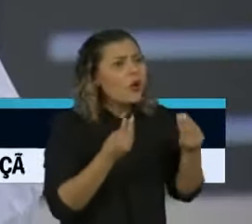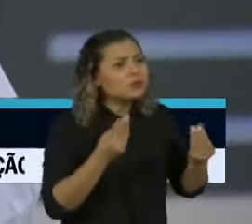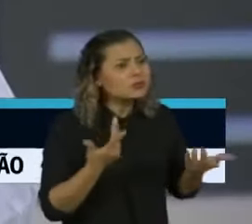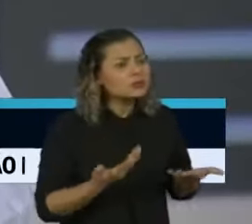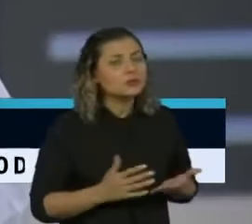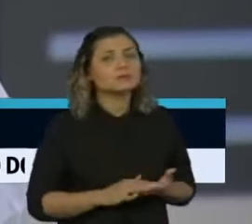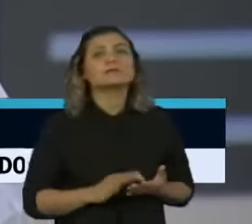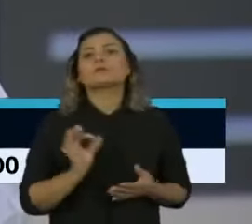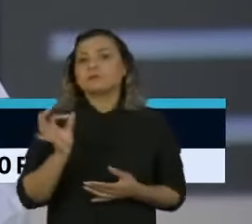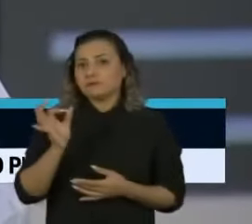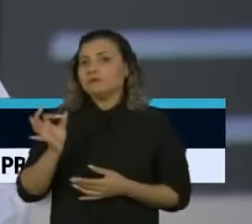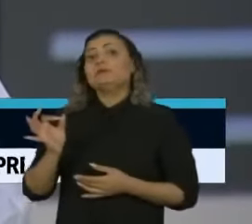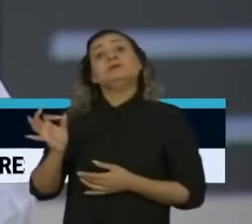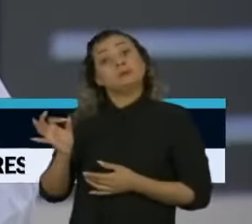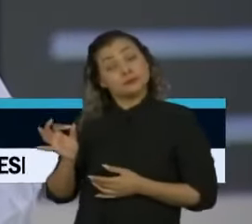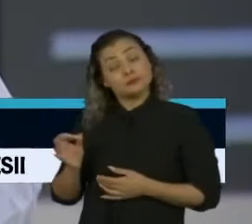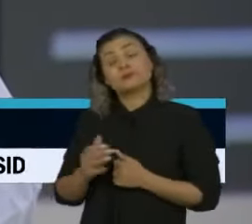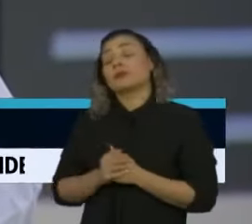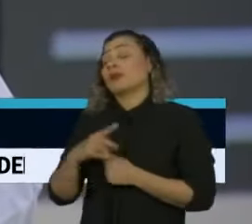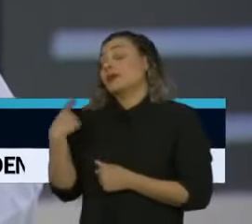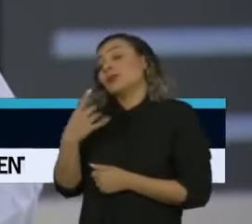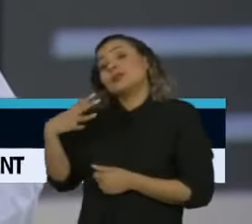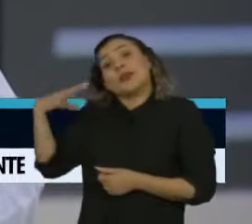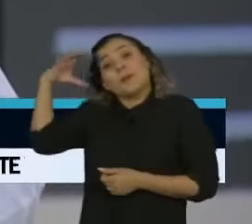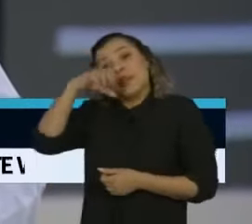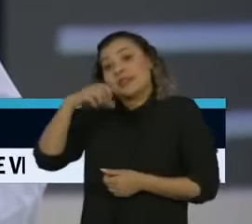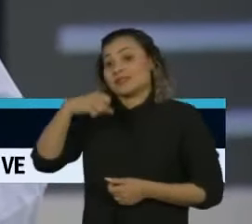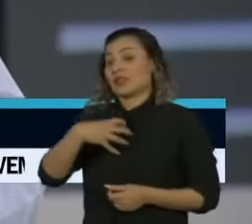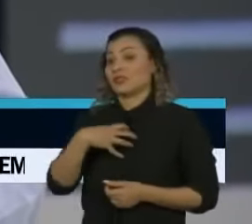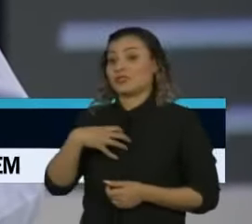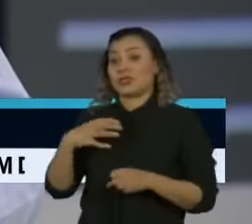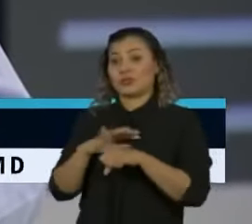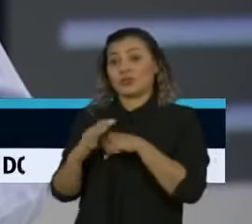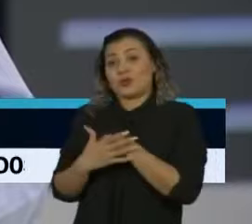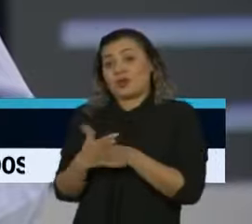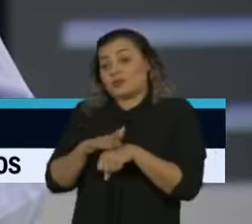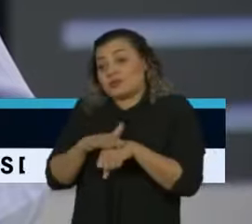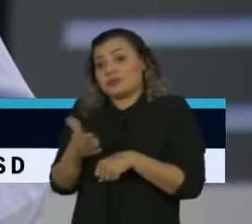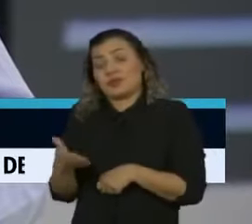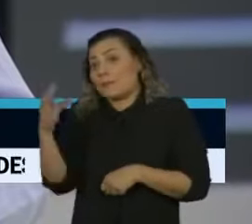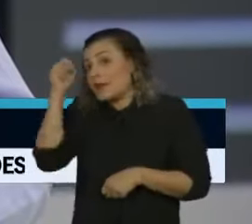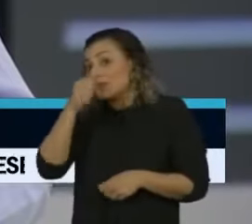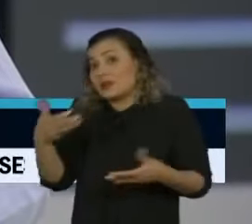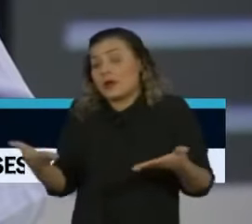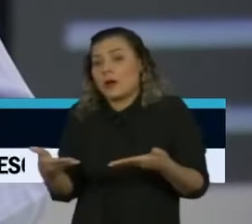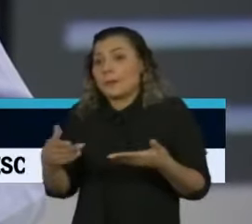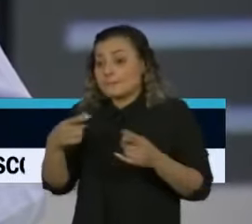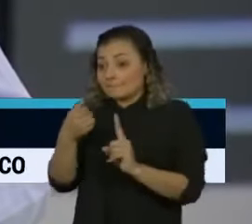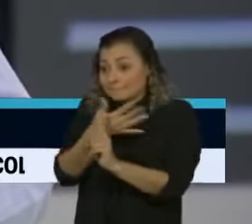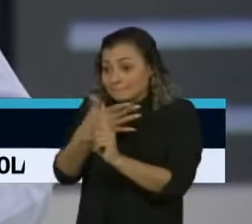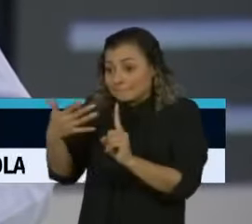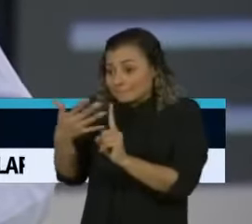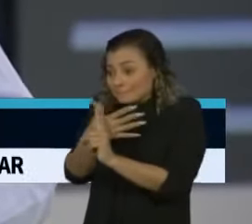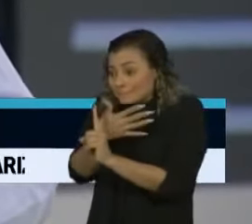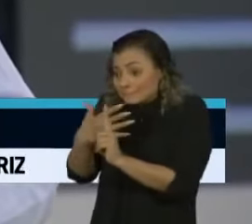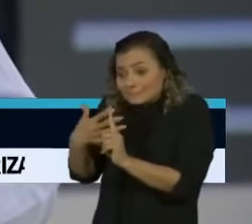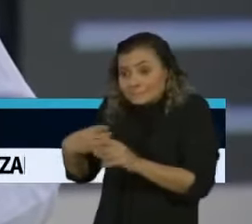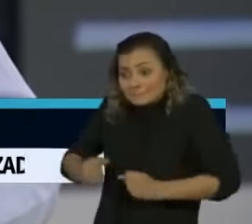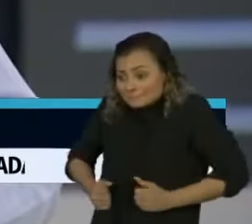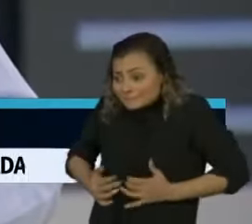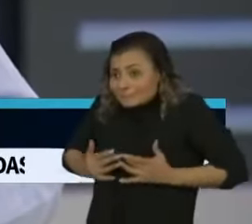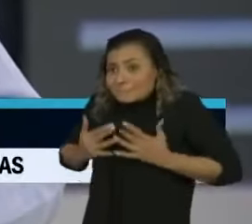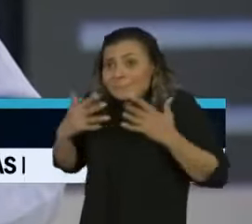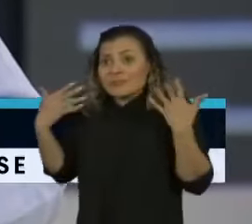de novo, estamos num processo de aprendizagem com essa doença, né? Uma síndrome inflamatória multissistêmica,